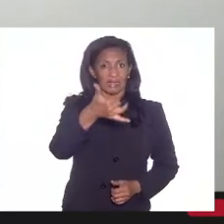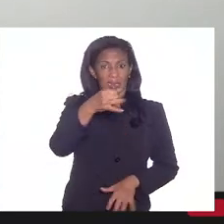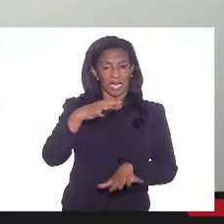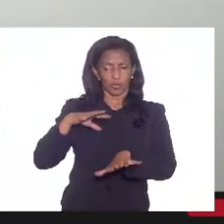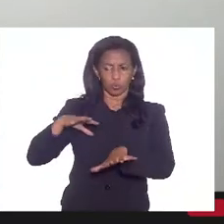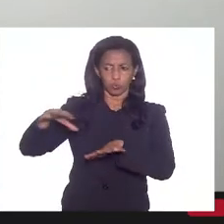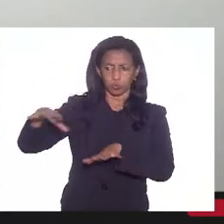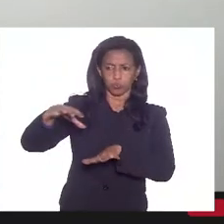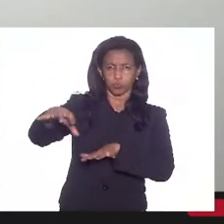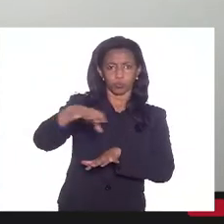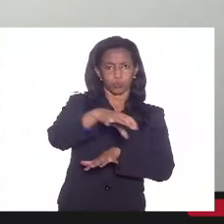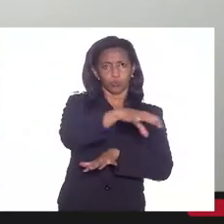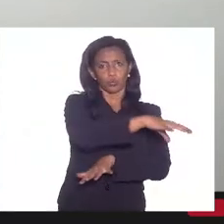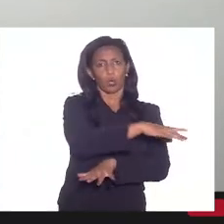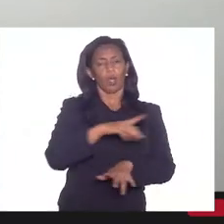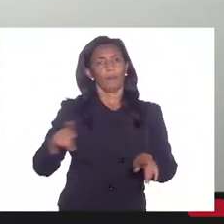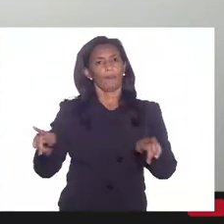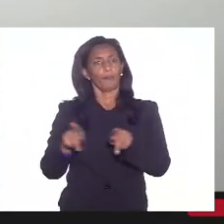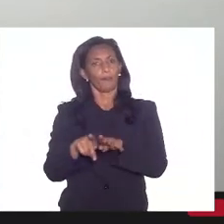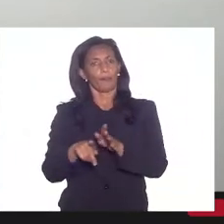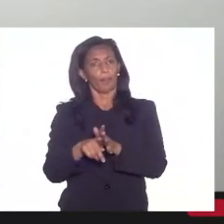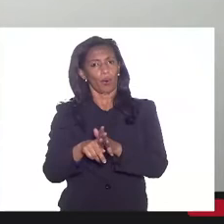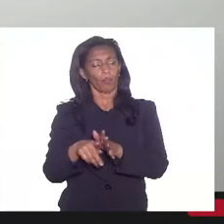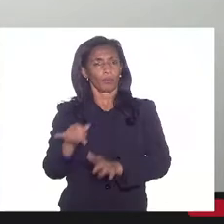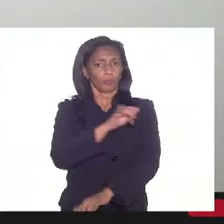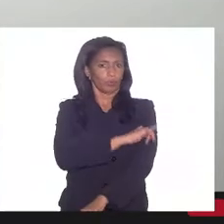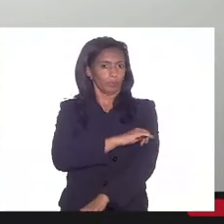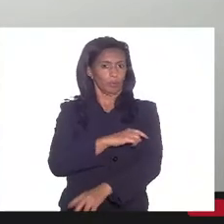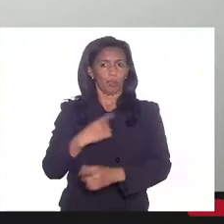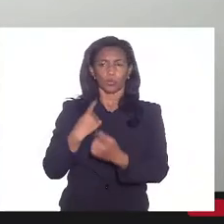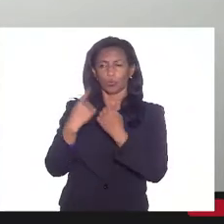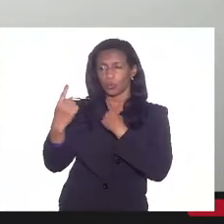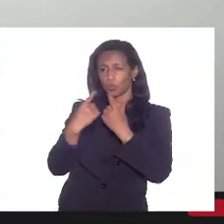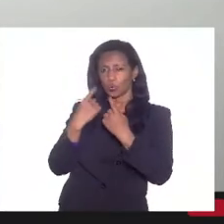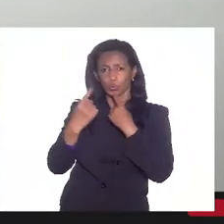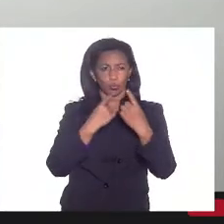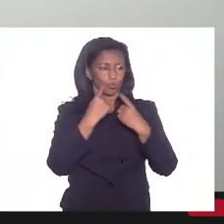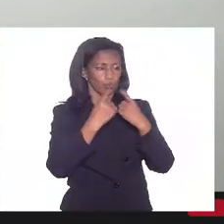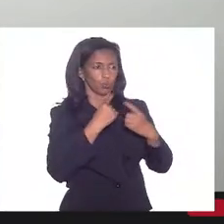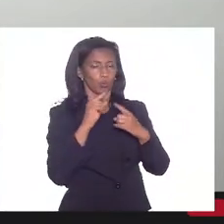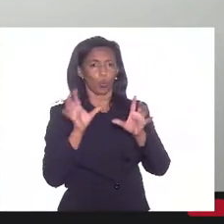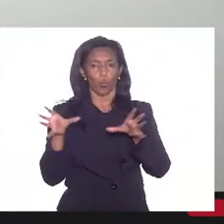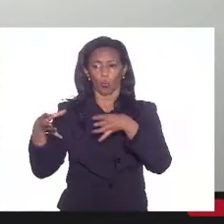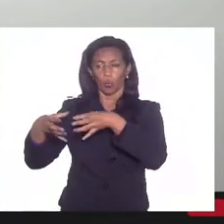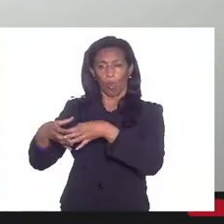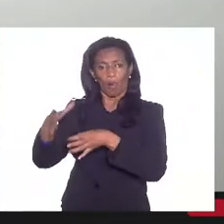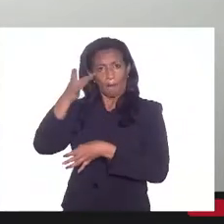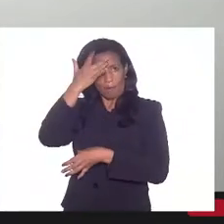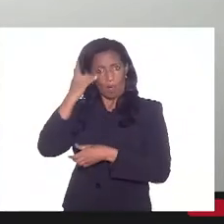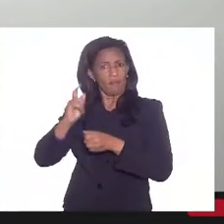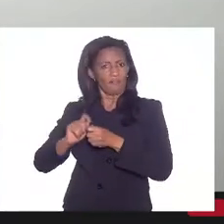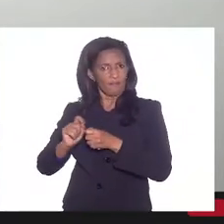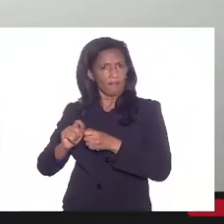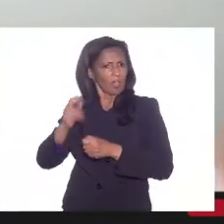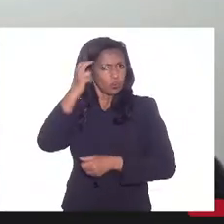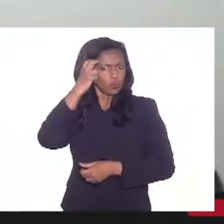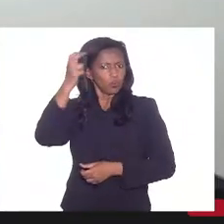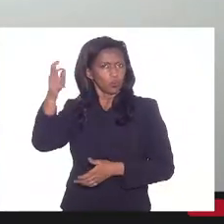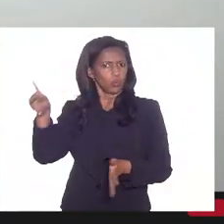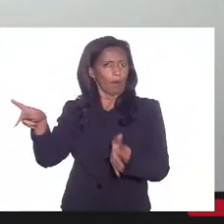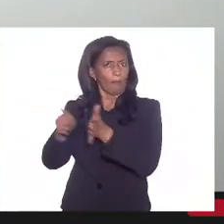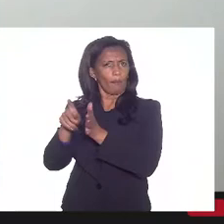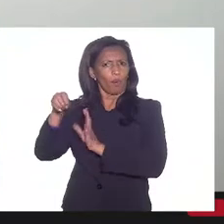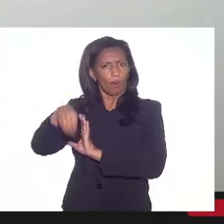do estado do Rio de Janeiro para discutir e dialogar, né, com aqueles e aquelas que fazem cultura no estado,